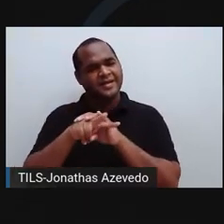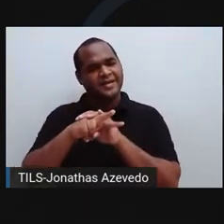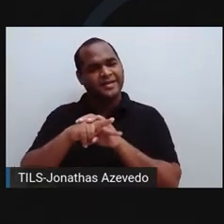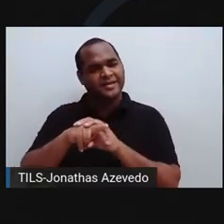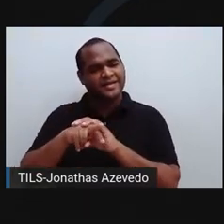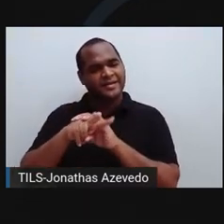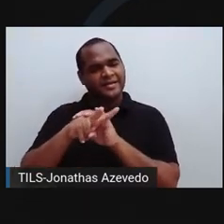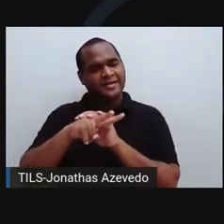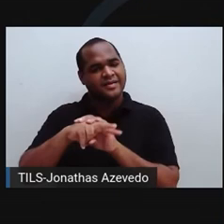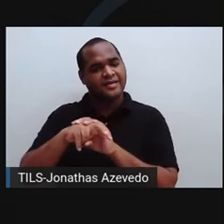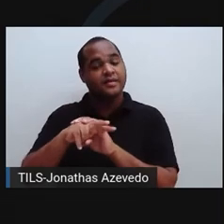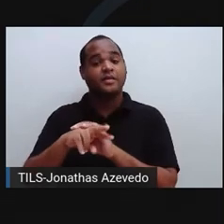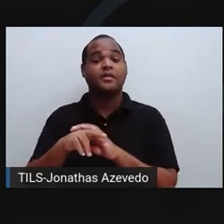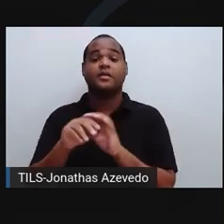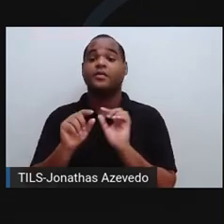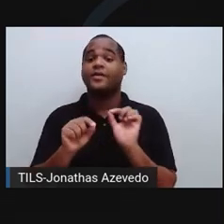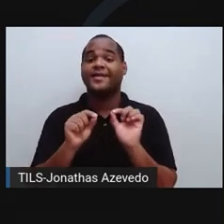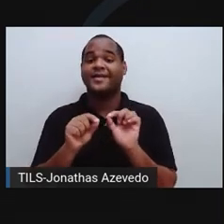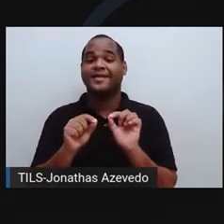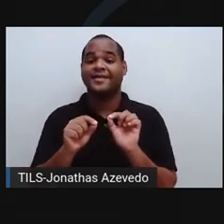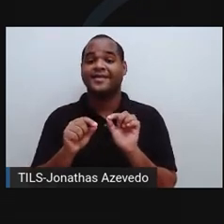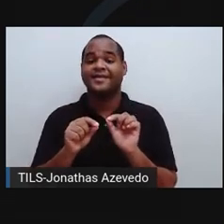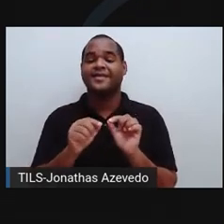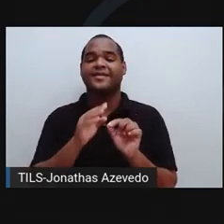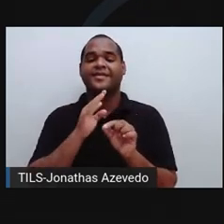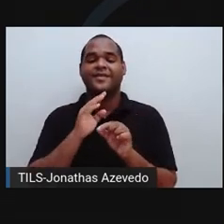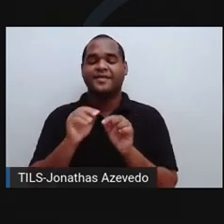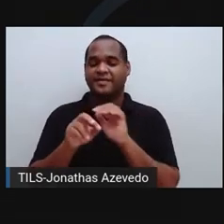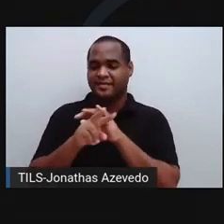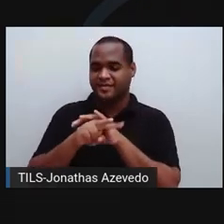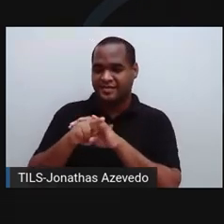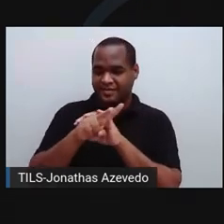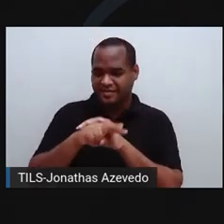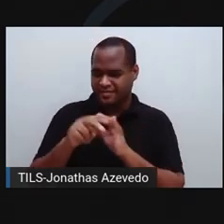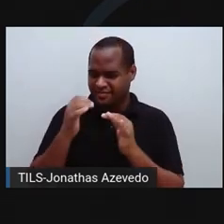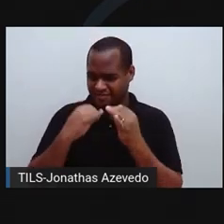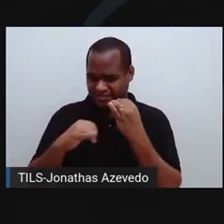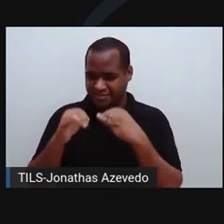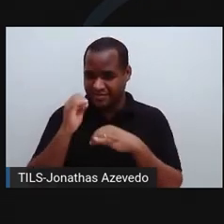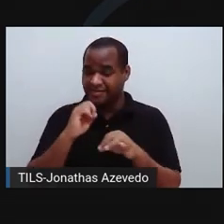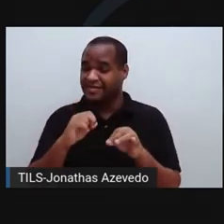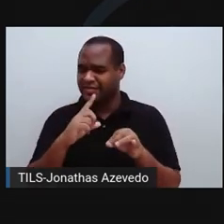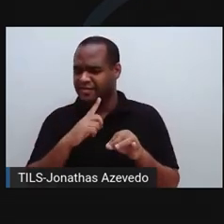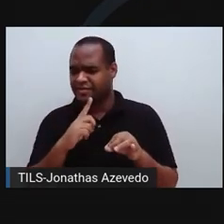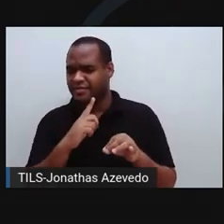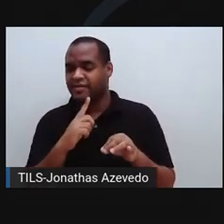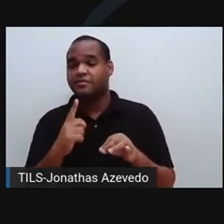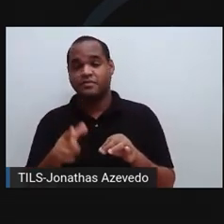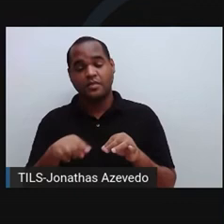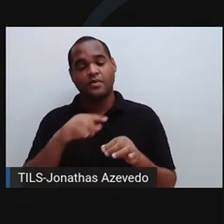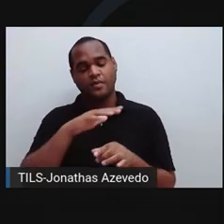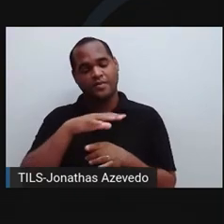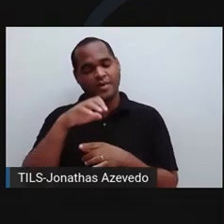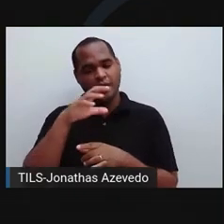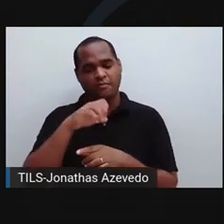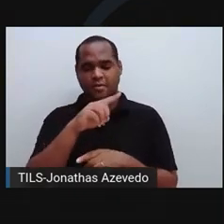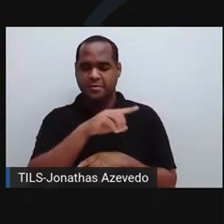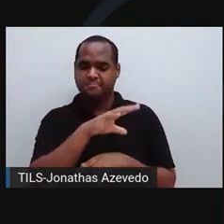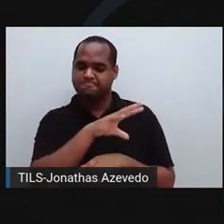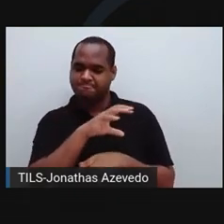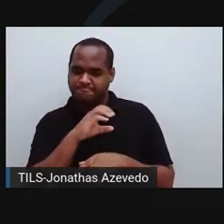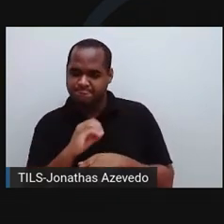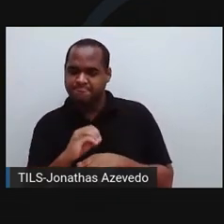para esse peixe, está vendo a setinha? E esse peixe dá energia para essa garça. Então a alga, produtor, o